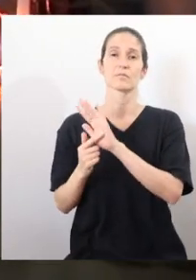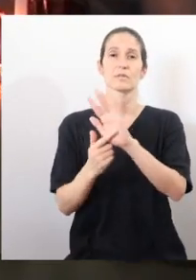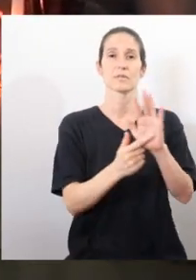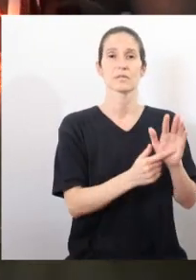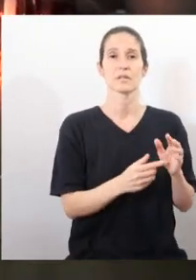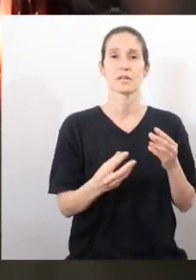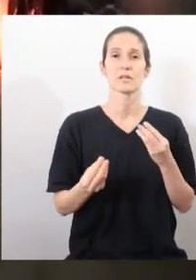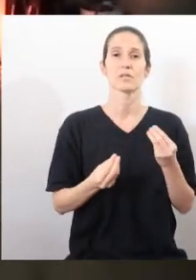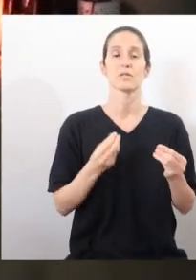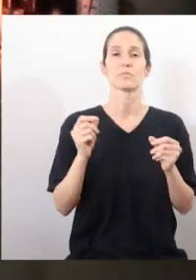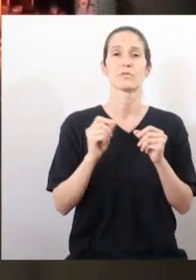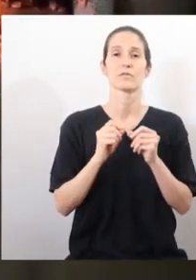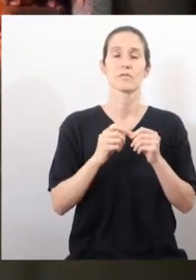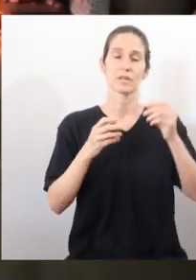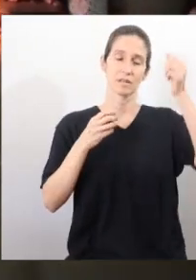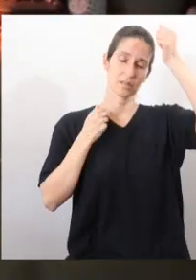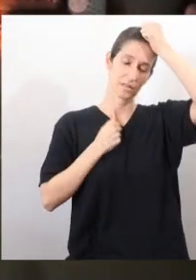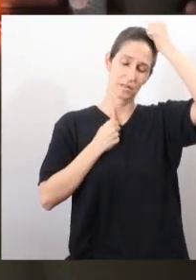fazer